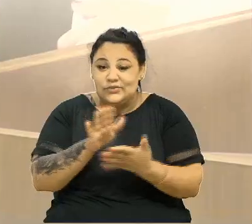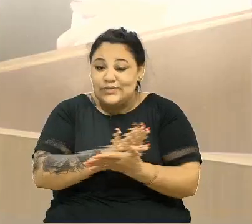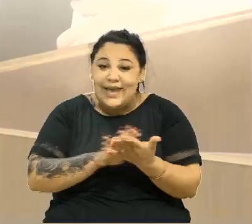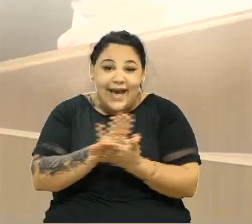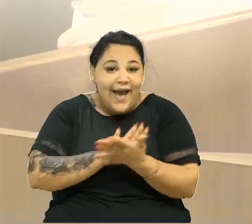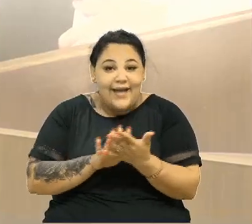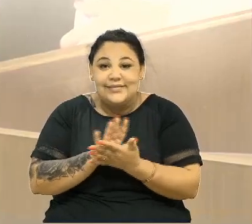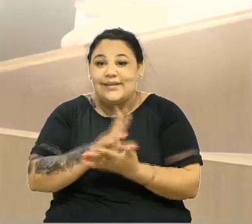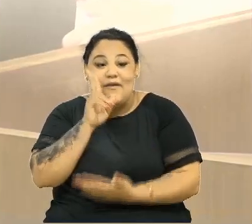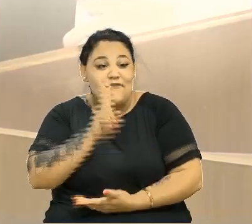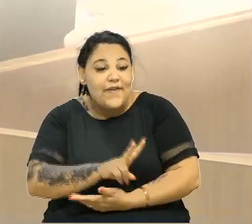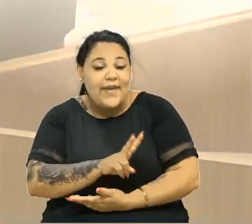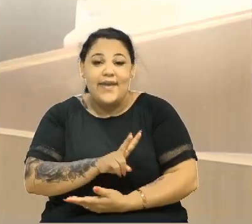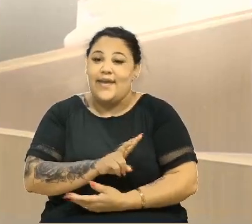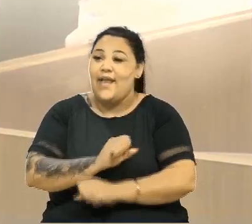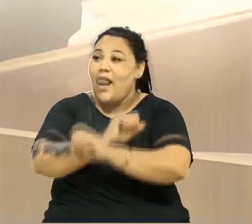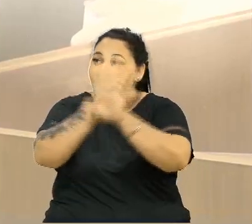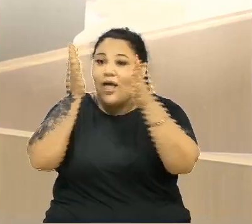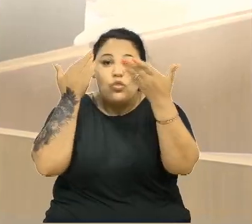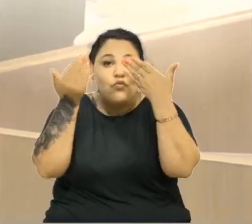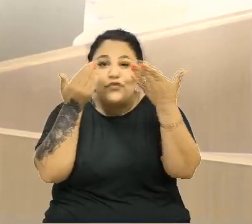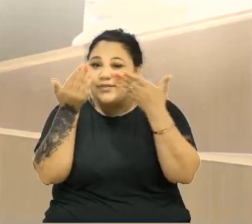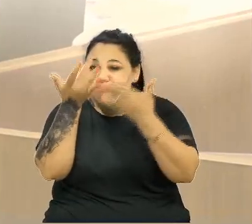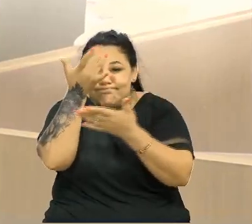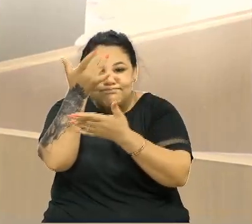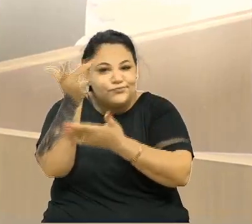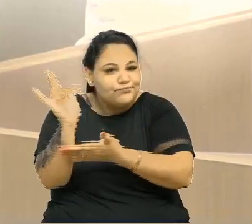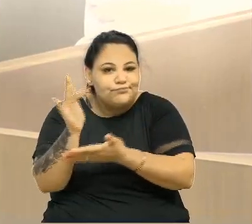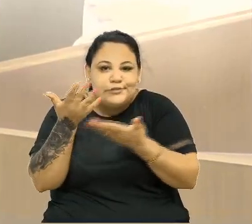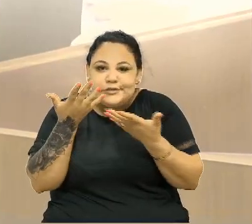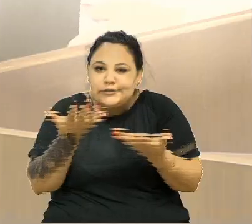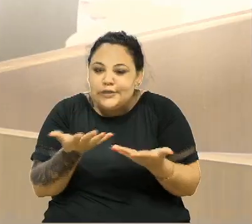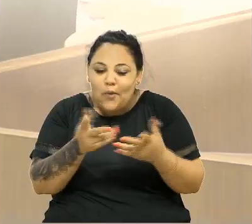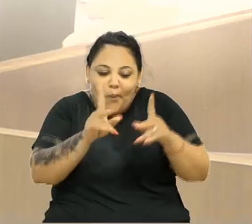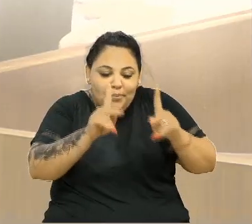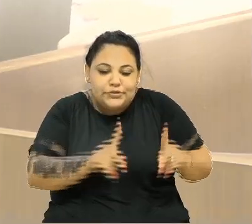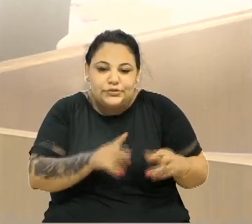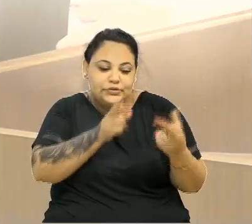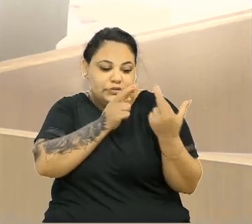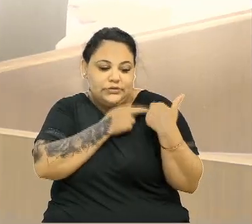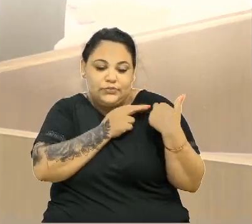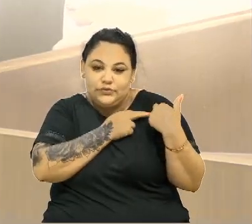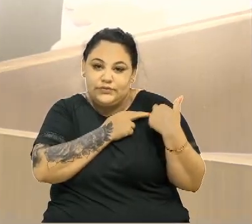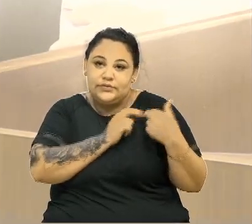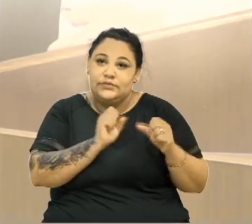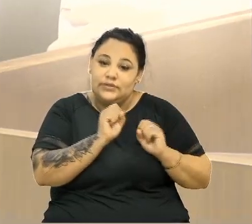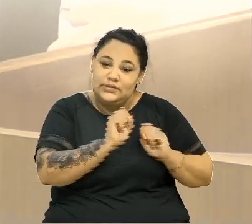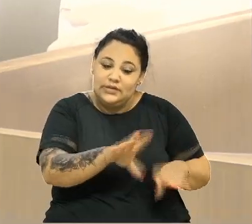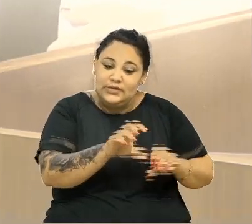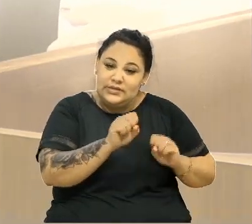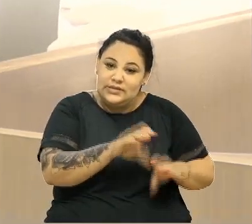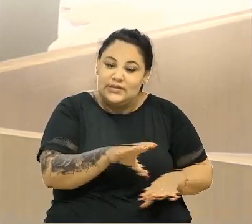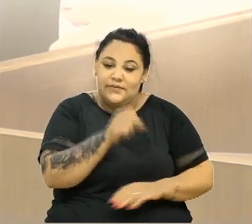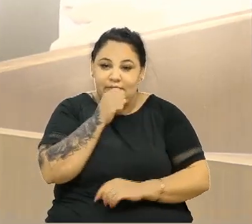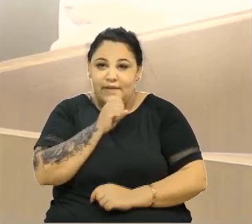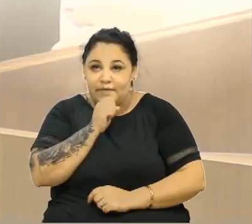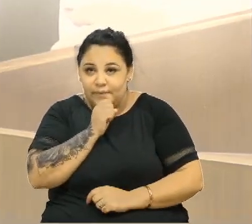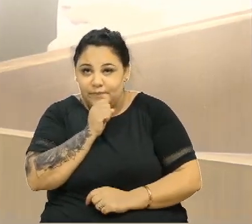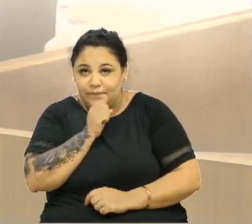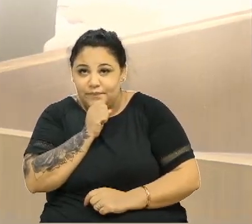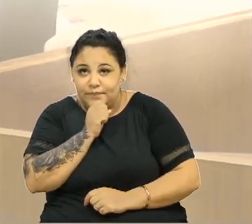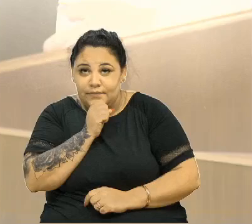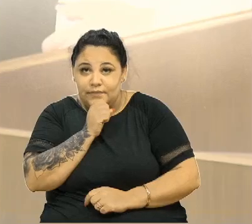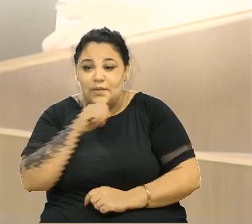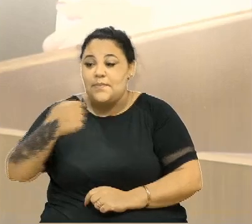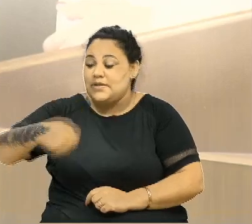eles não conseguem tirar as dúvidas deles. Então, o educador, a ideia é justamente ensinar o idoso. Quantas vezes for preciso, se